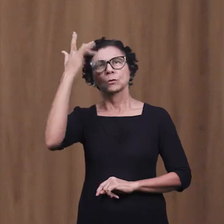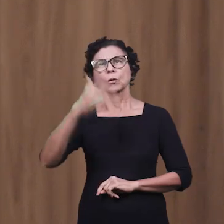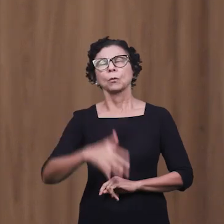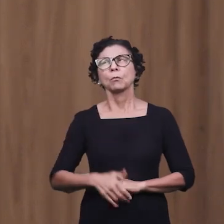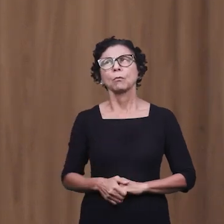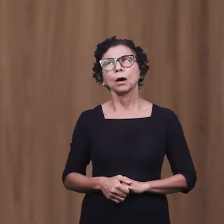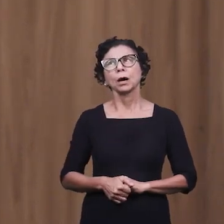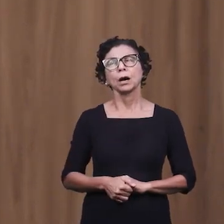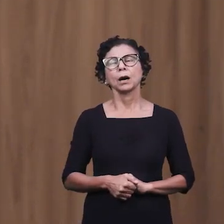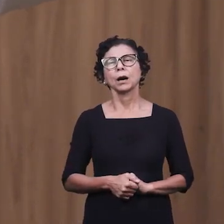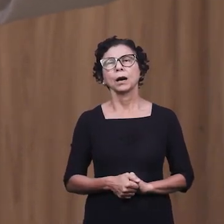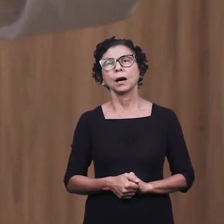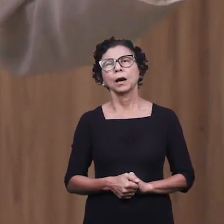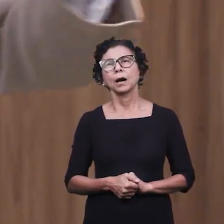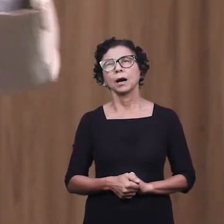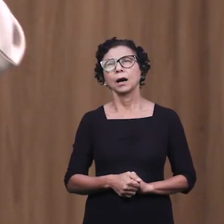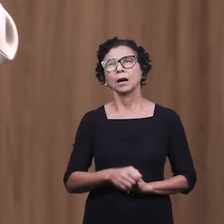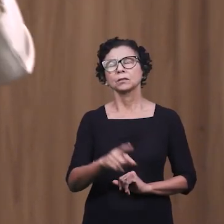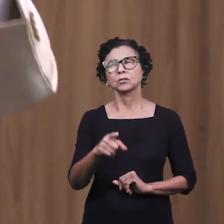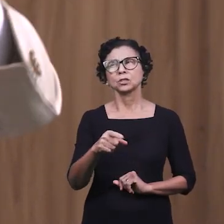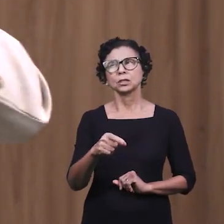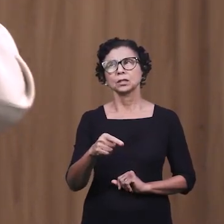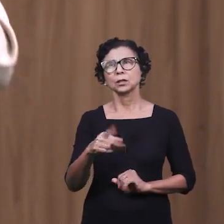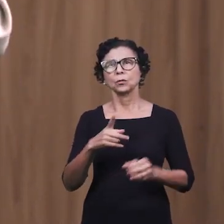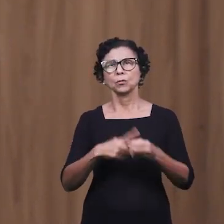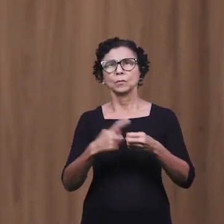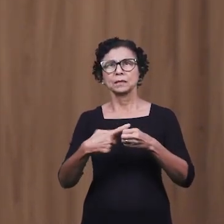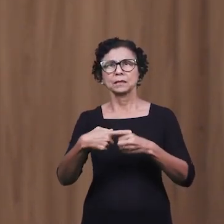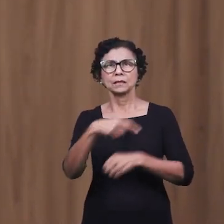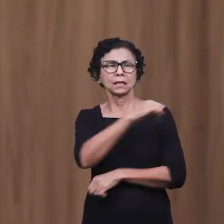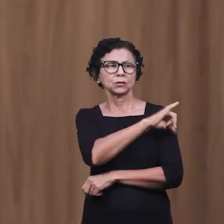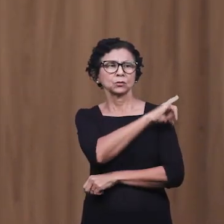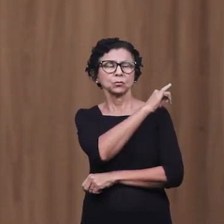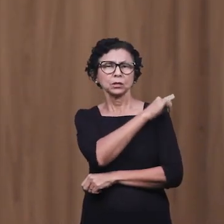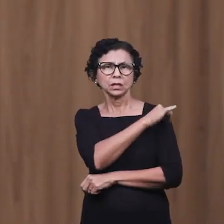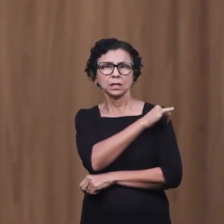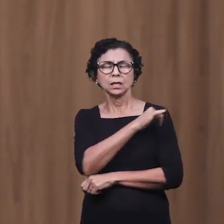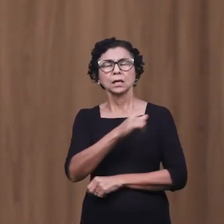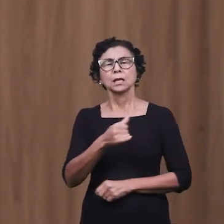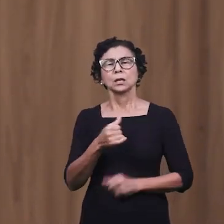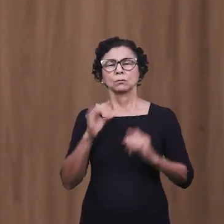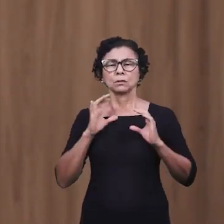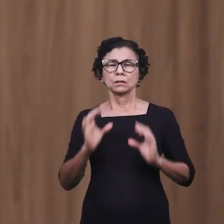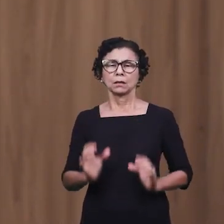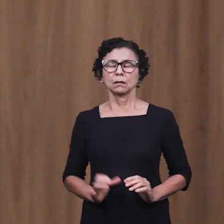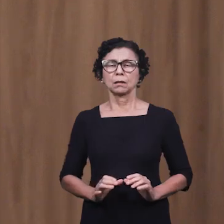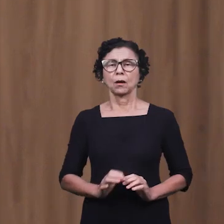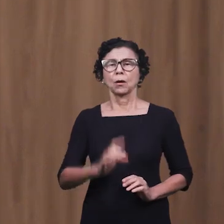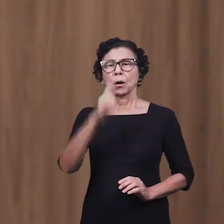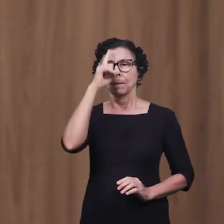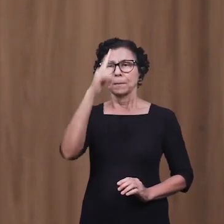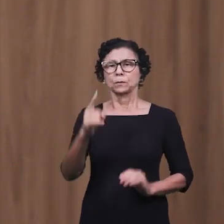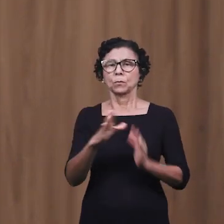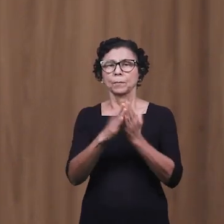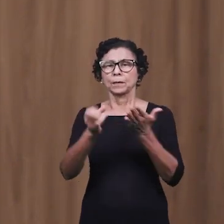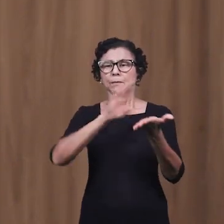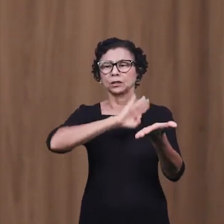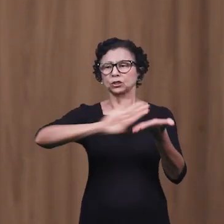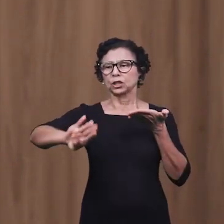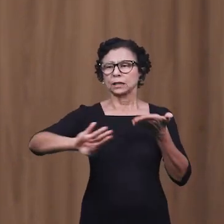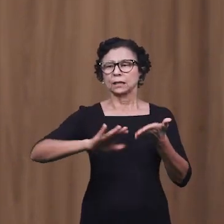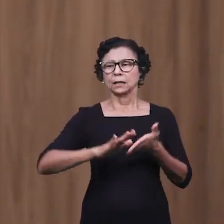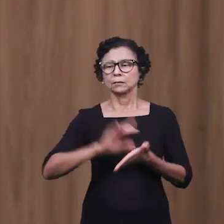a Bíblia de uma cidade aqui do Rio de Janeiro. Para nós não faz diferença nenhuma. Por quê? Porque